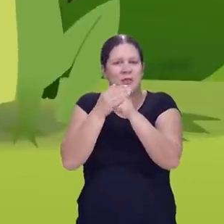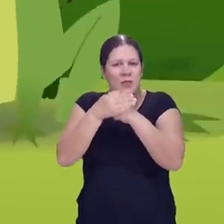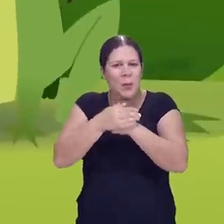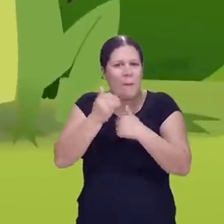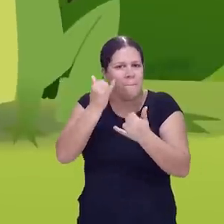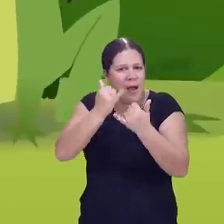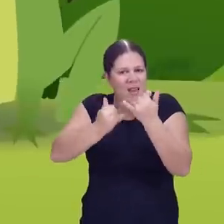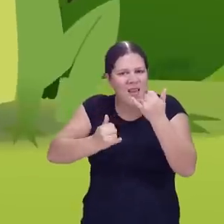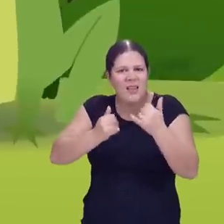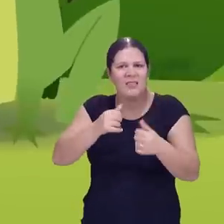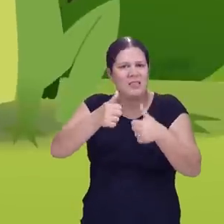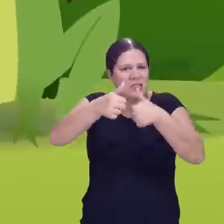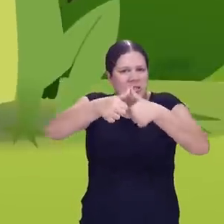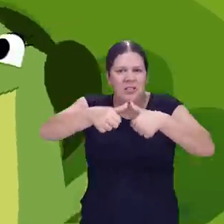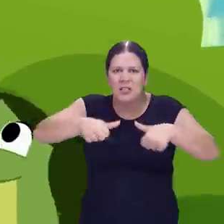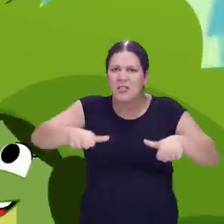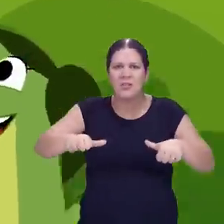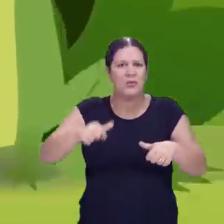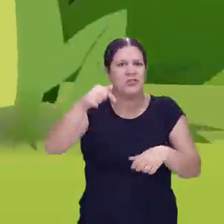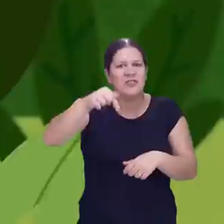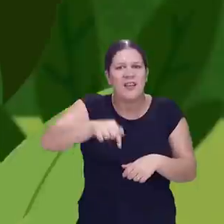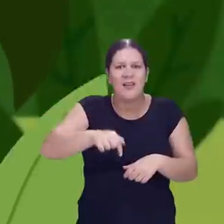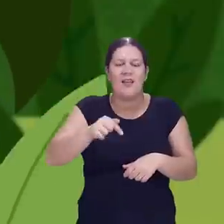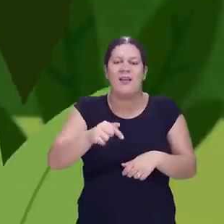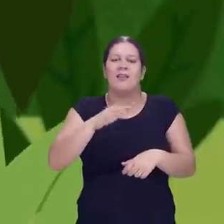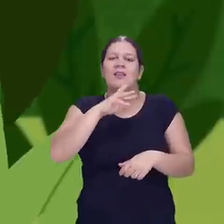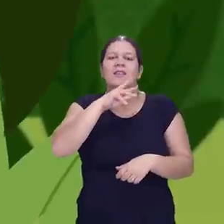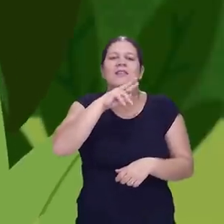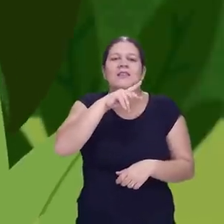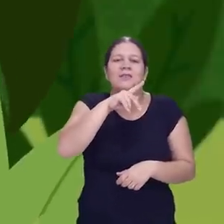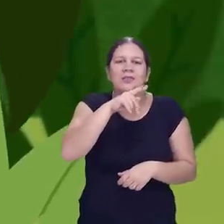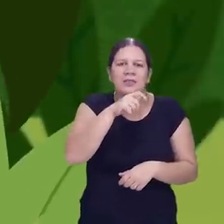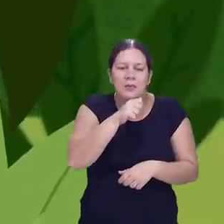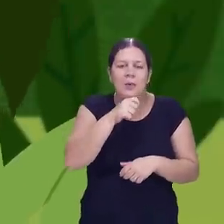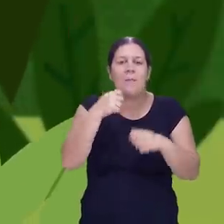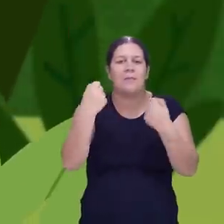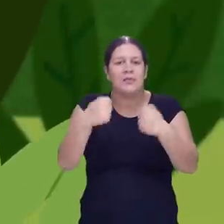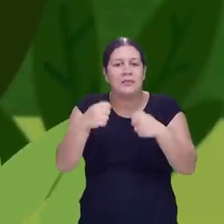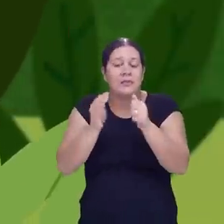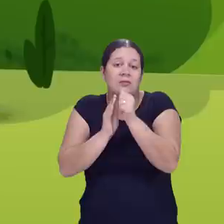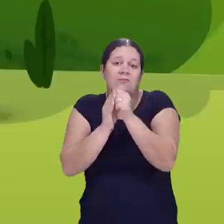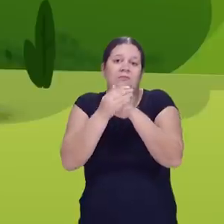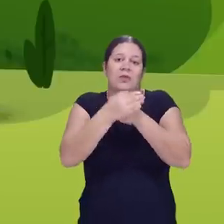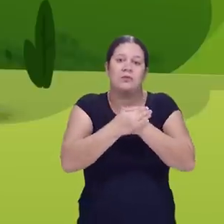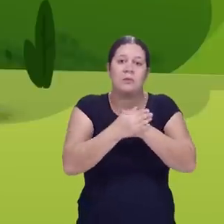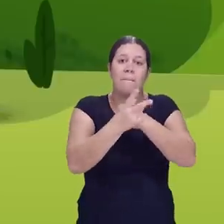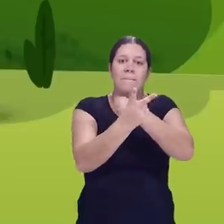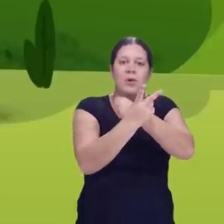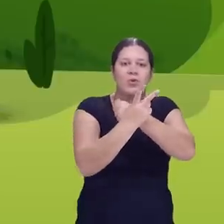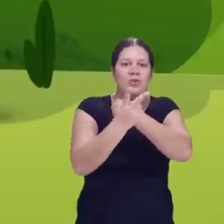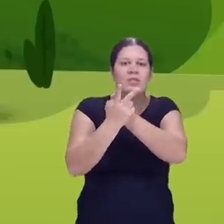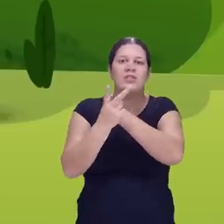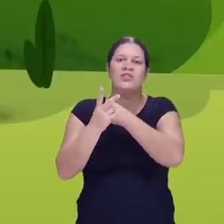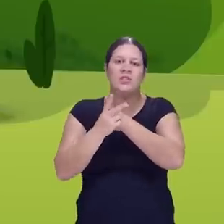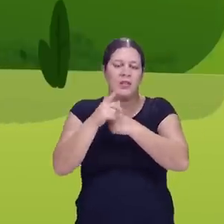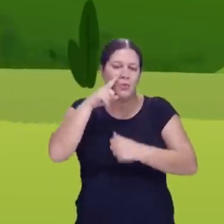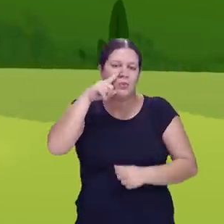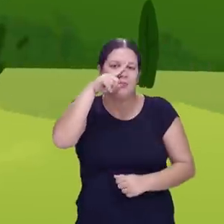tá aqui, mas parece que não tá. Legal! Será que os animais têm que se camuflar pra se proteger dos